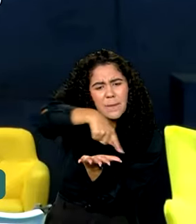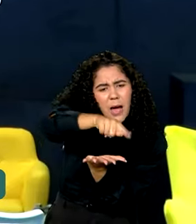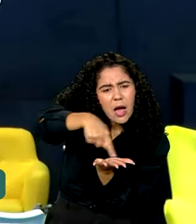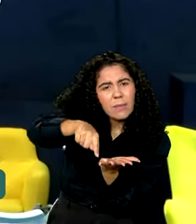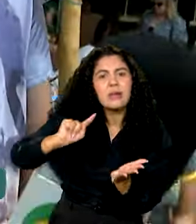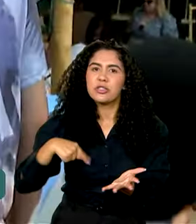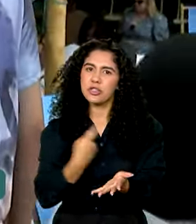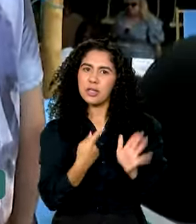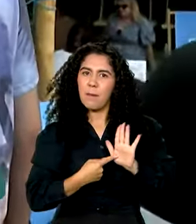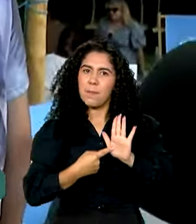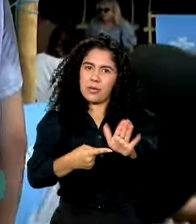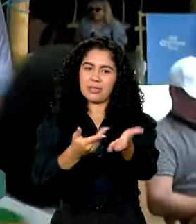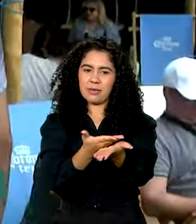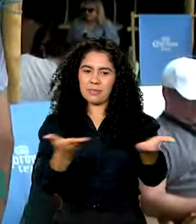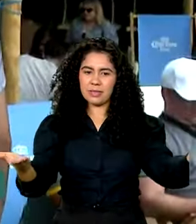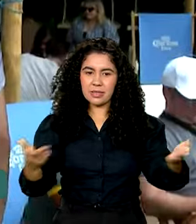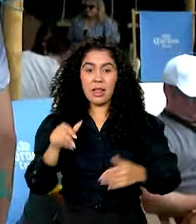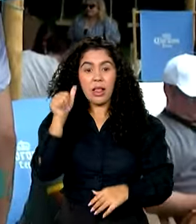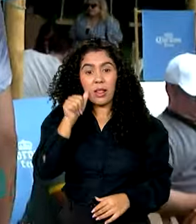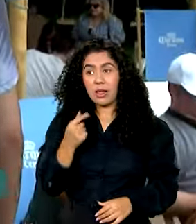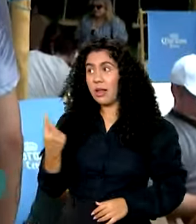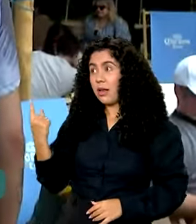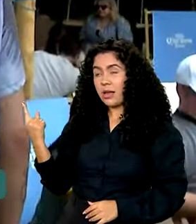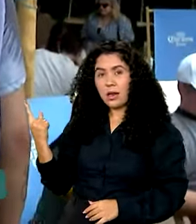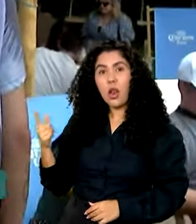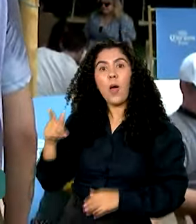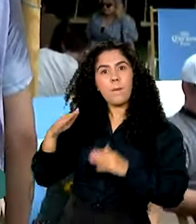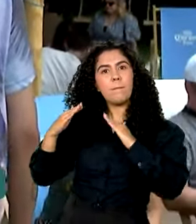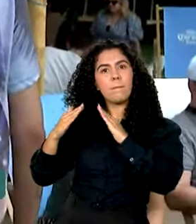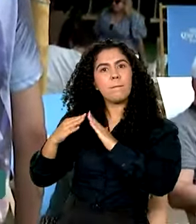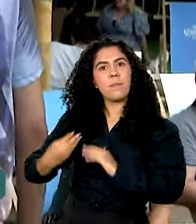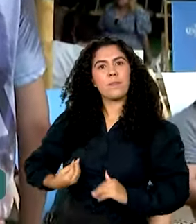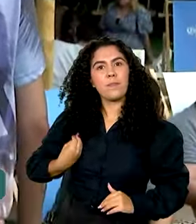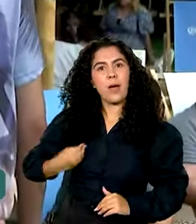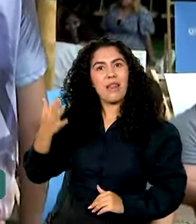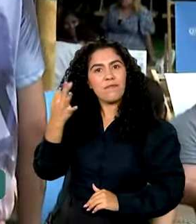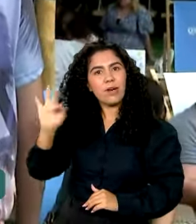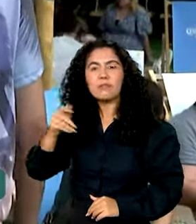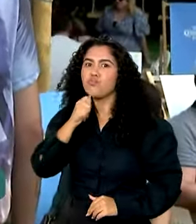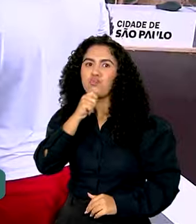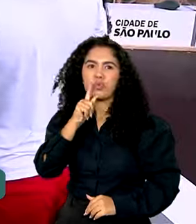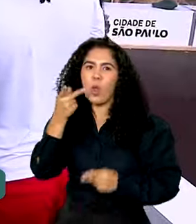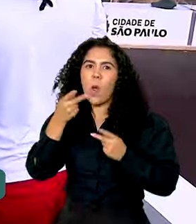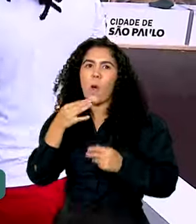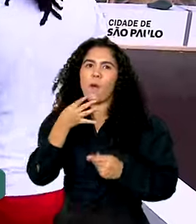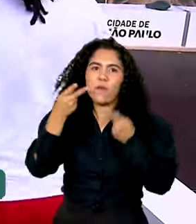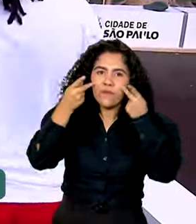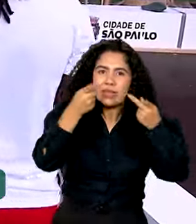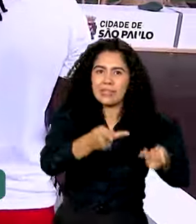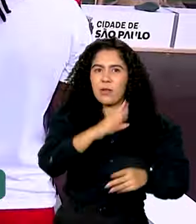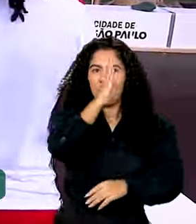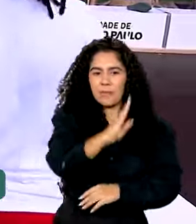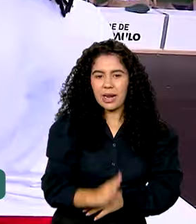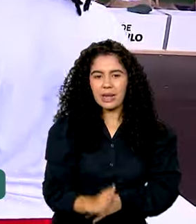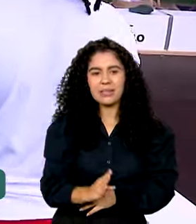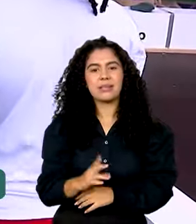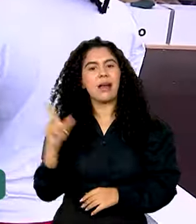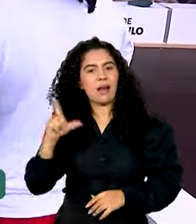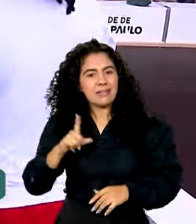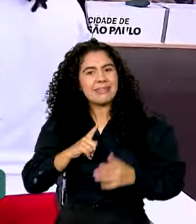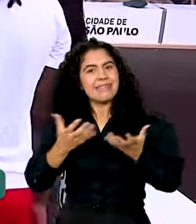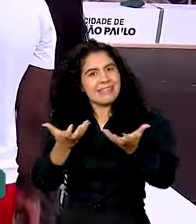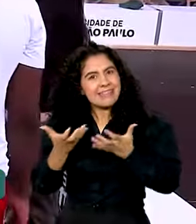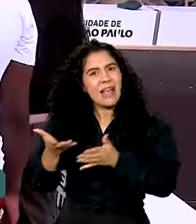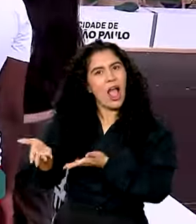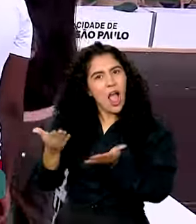o que a gente trouxe para cá. Manu mora na França e ainda não conheceu o Brasil, mas a irmã dela já. E fez uma baita propaganda.